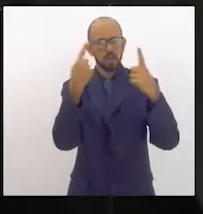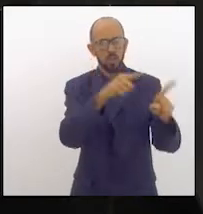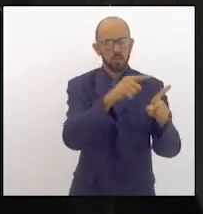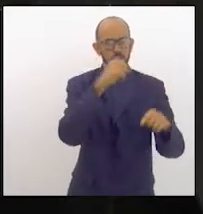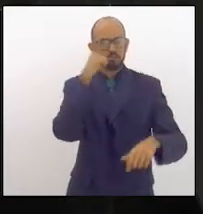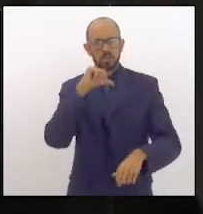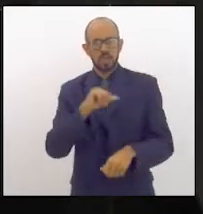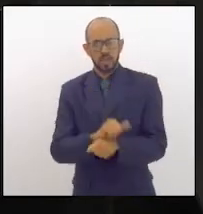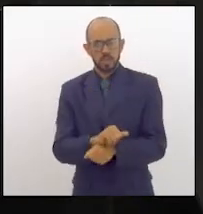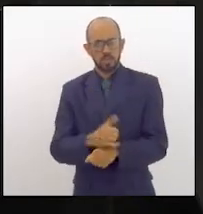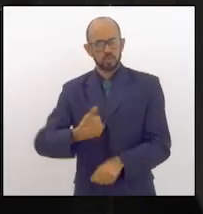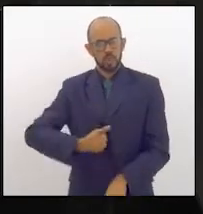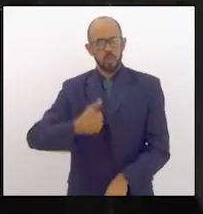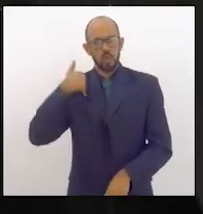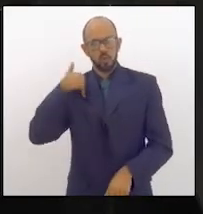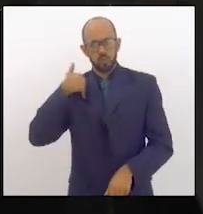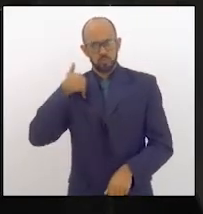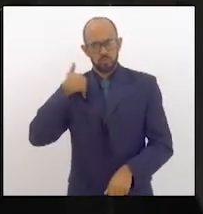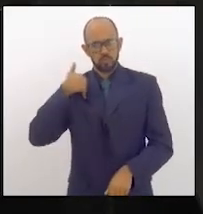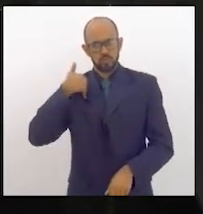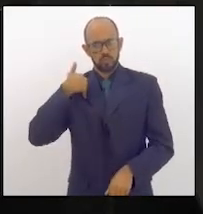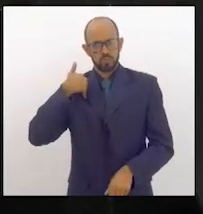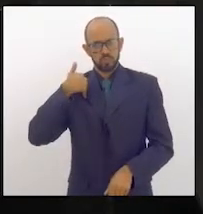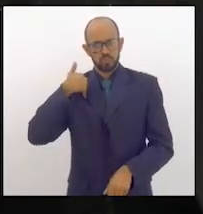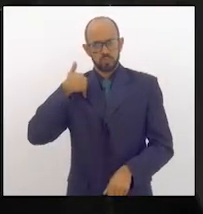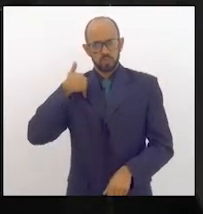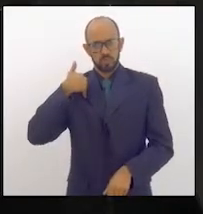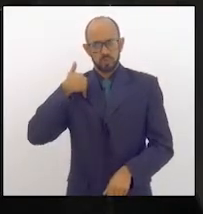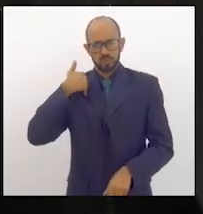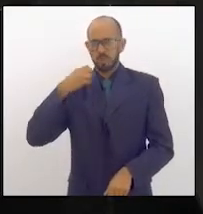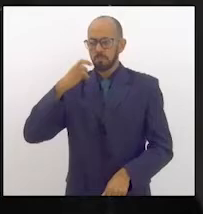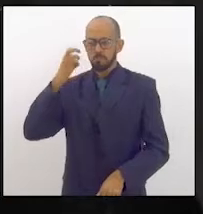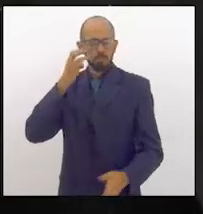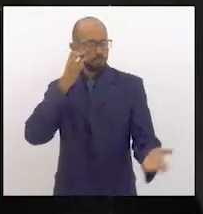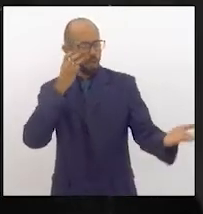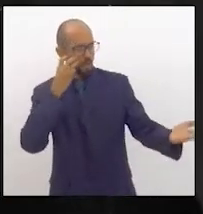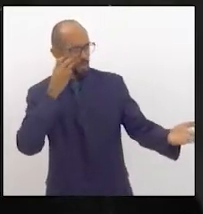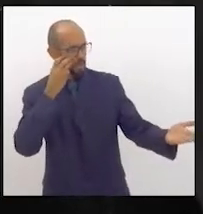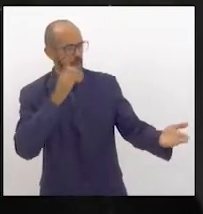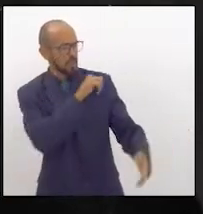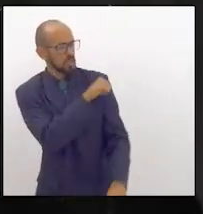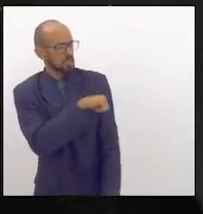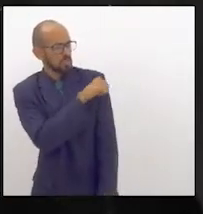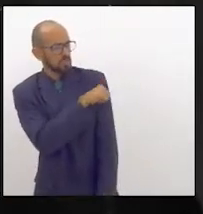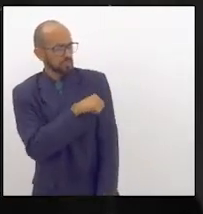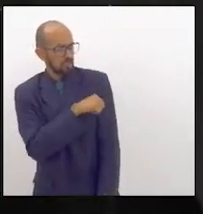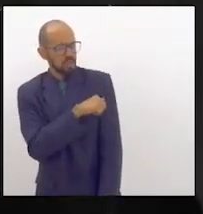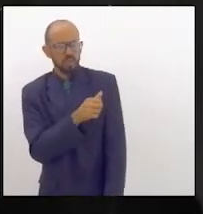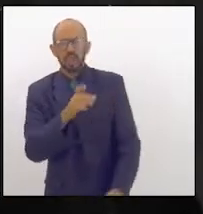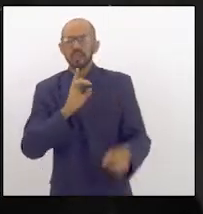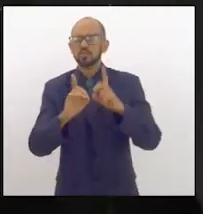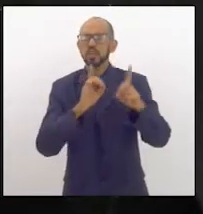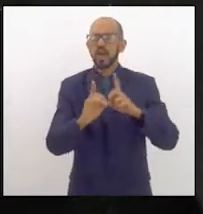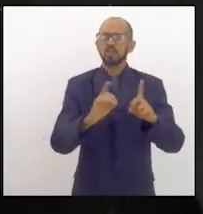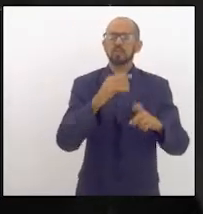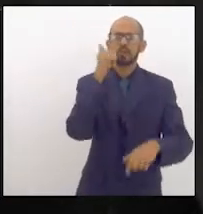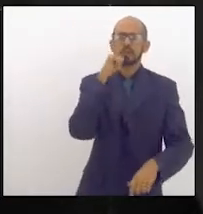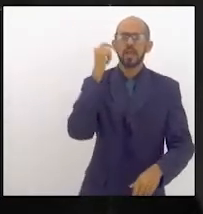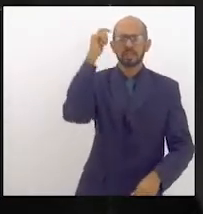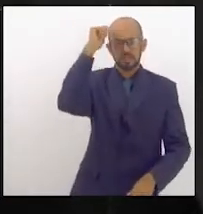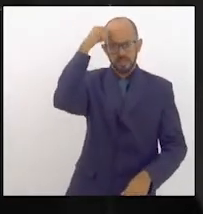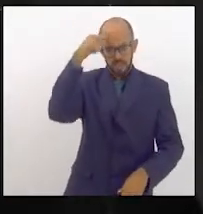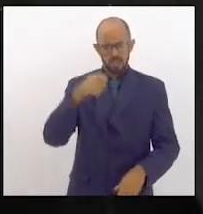do projeto de resolução que criou nesta casa Mônica Francisco reggiani Renato fórum permanente de diálogo com as mulheres negras EA violência obstétrica